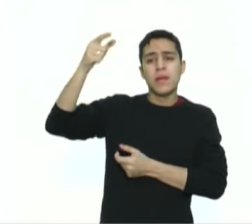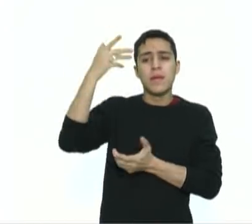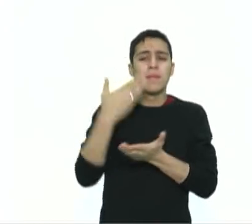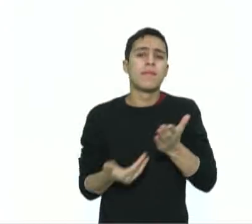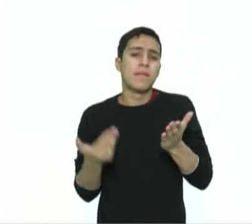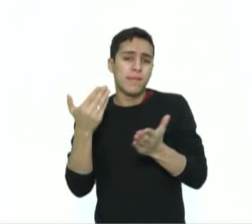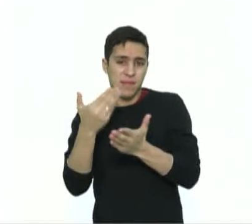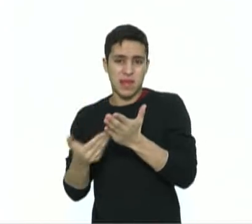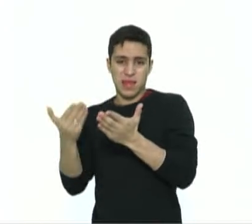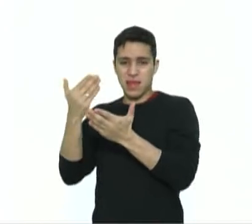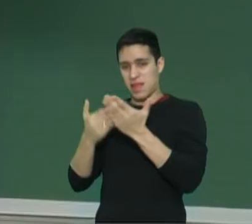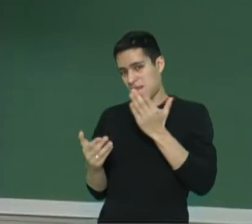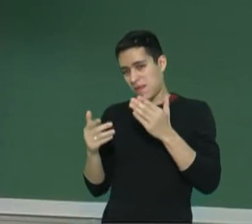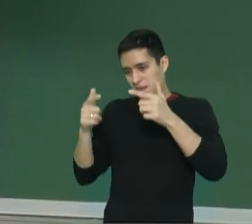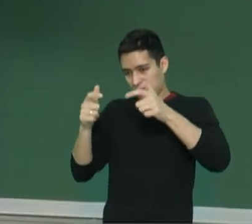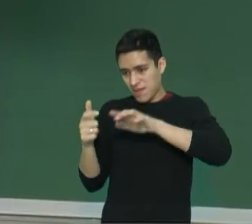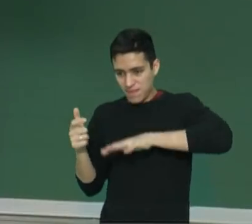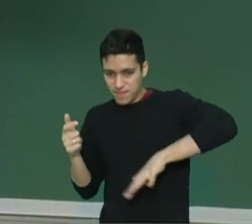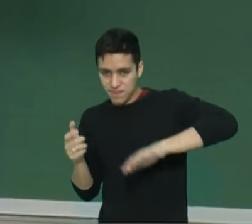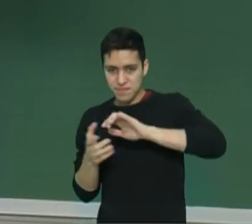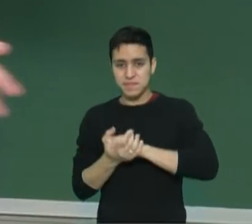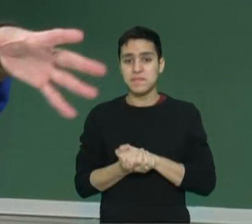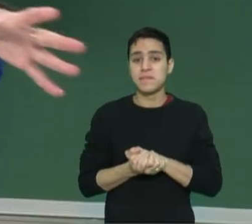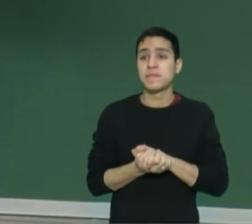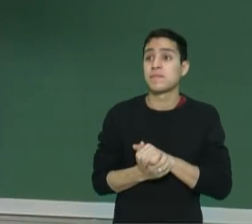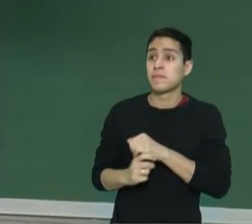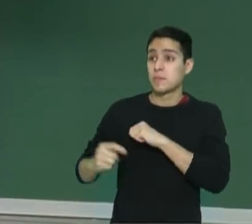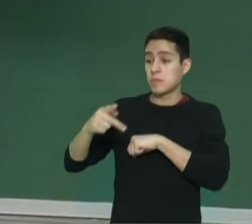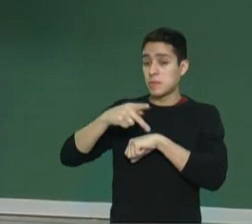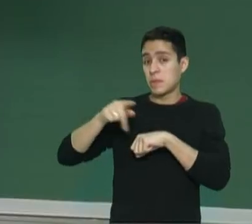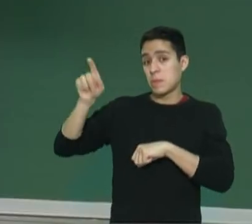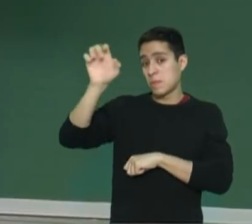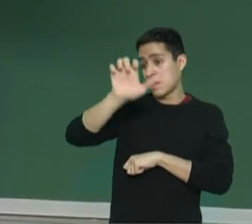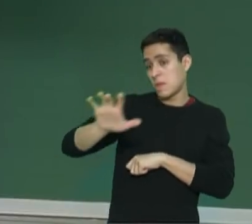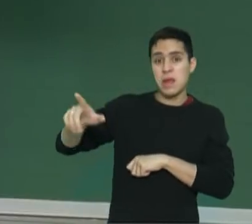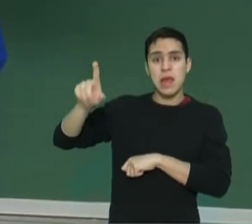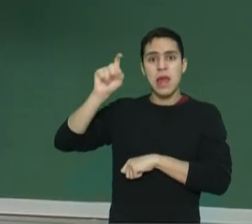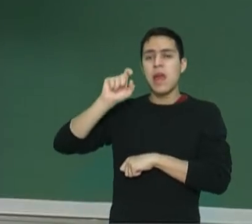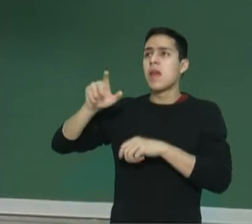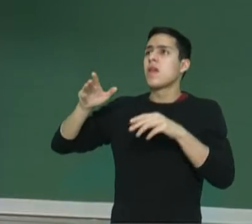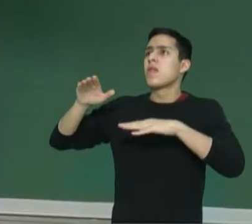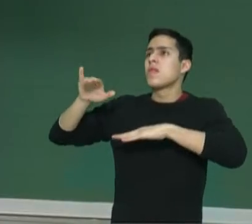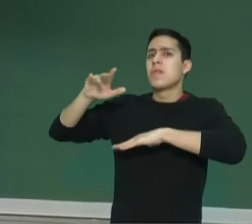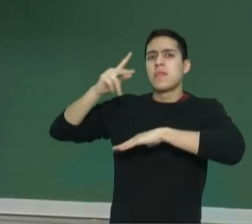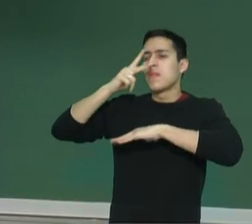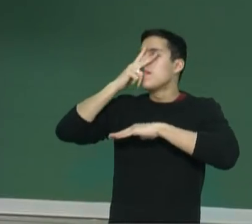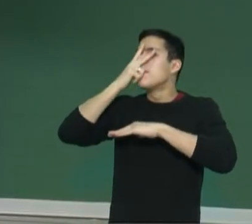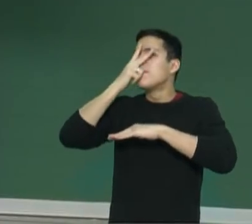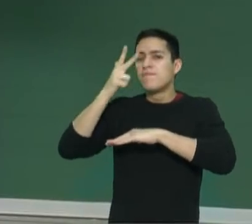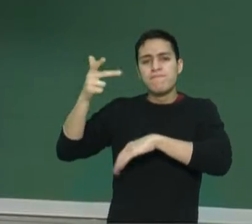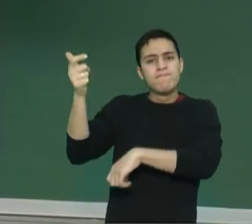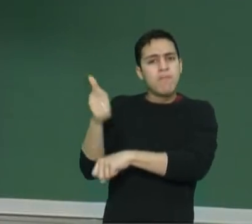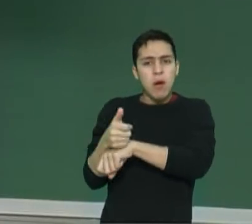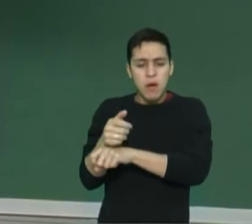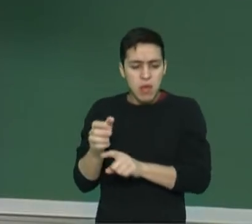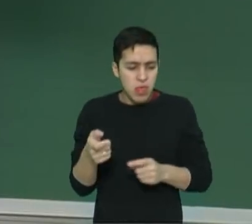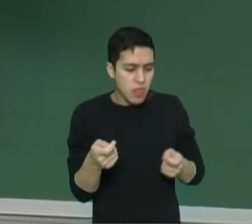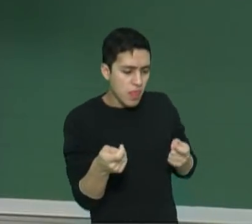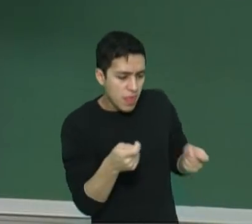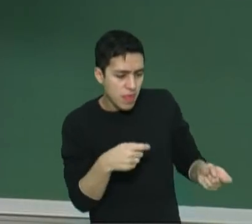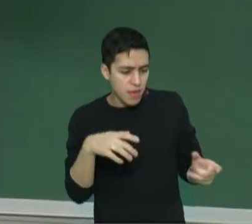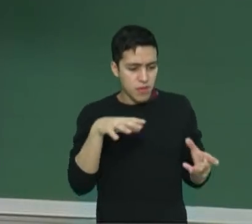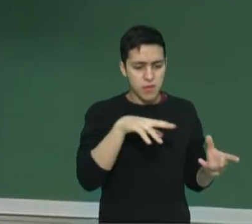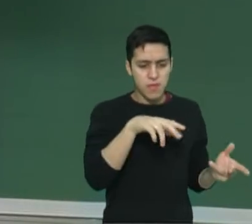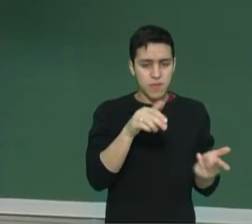perdendo espaço. Aquelas nações europeias que eram o centro do mundo, elas dominavam o mundo